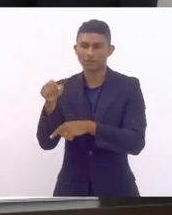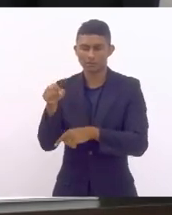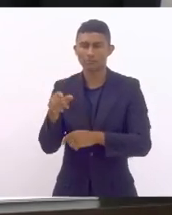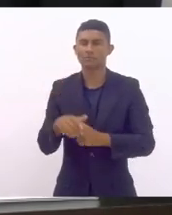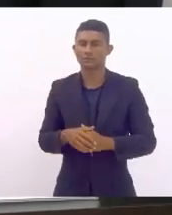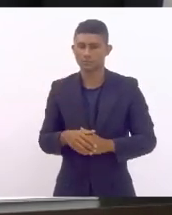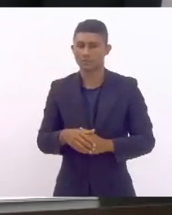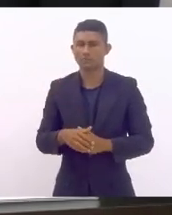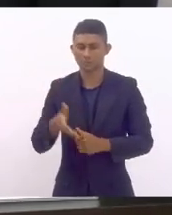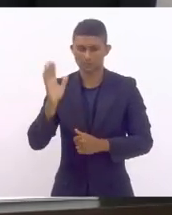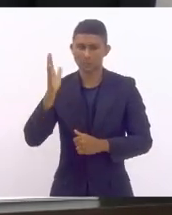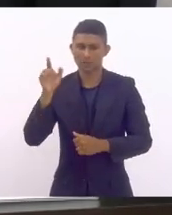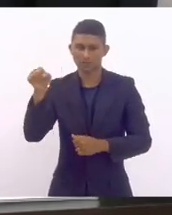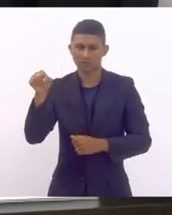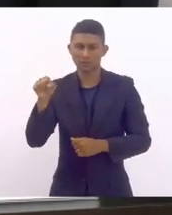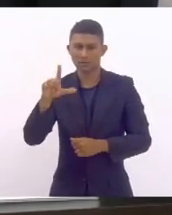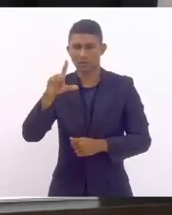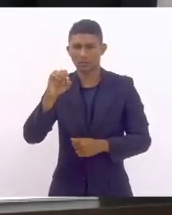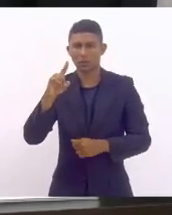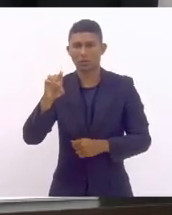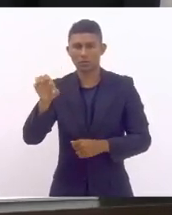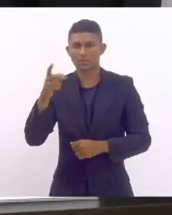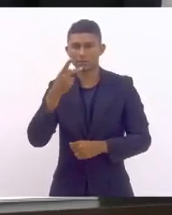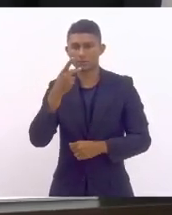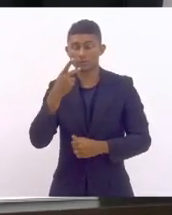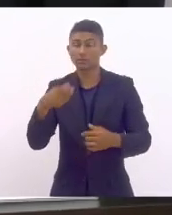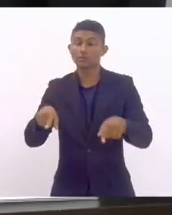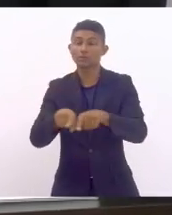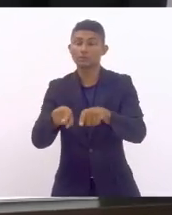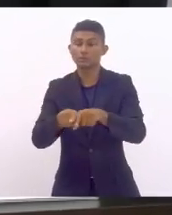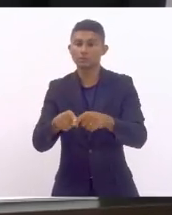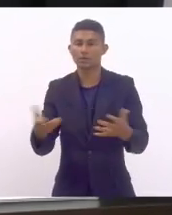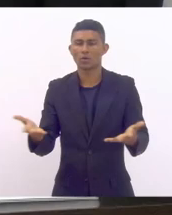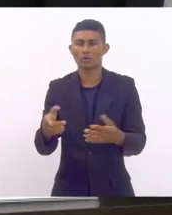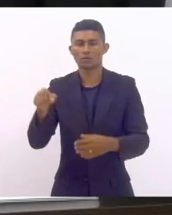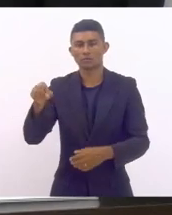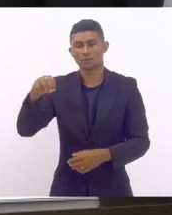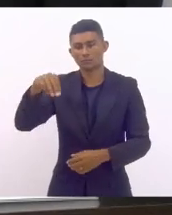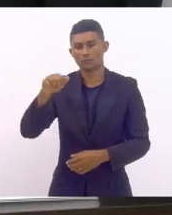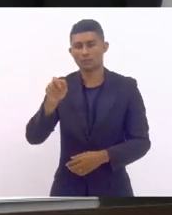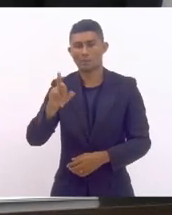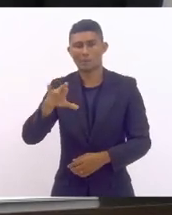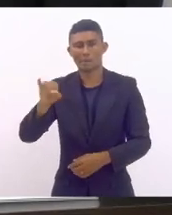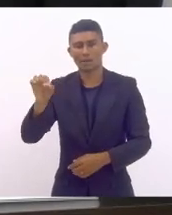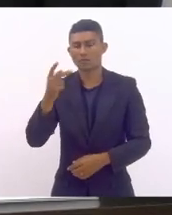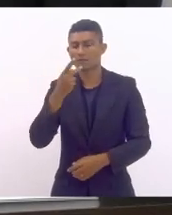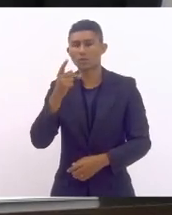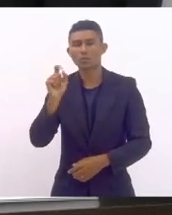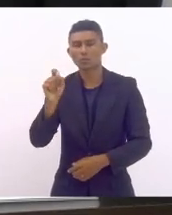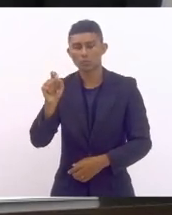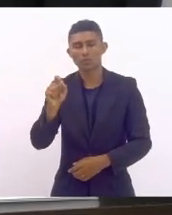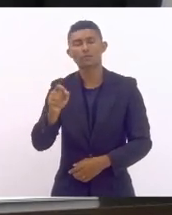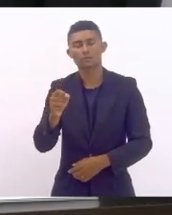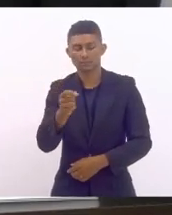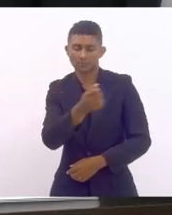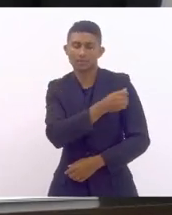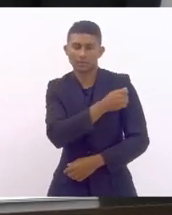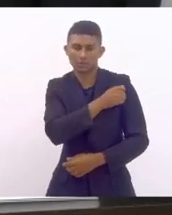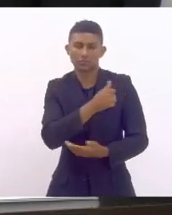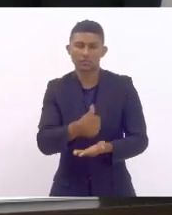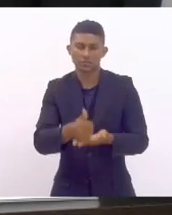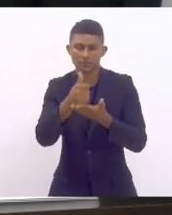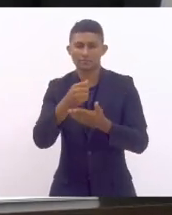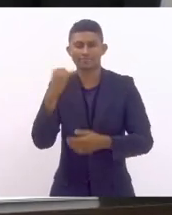outro momento pelo reitor Lorde mas que o atual reitor da então a Maggie a importância da assistência estudantil